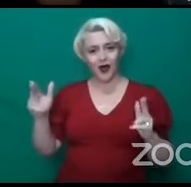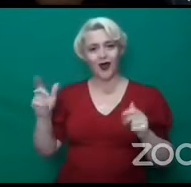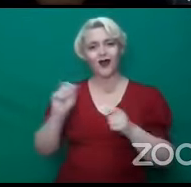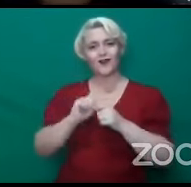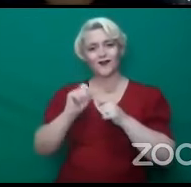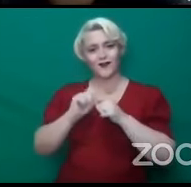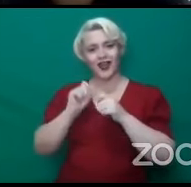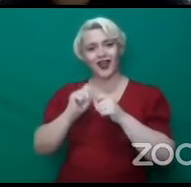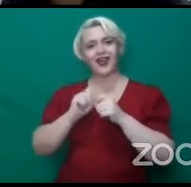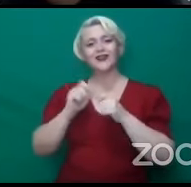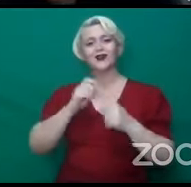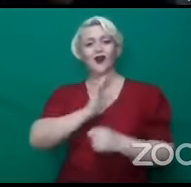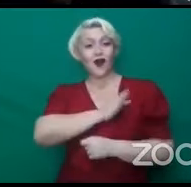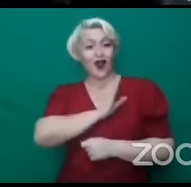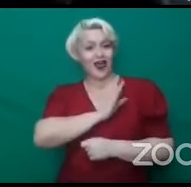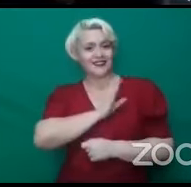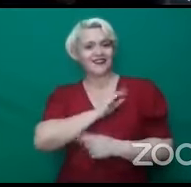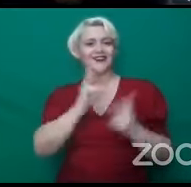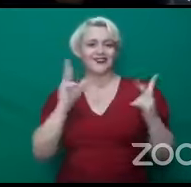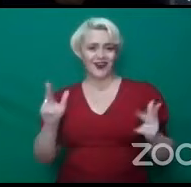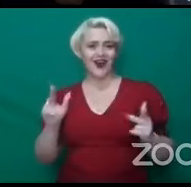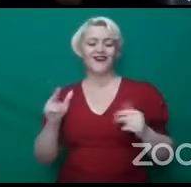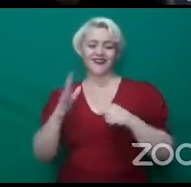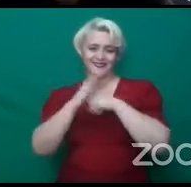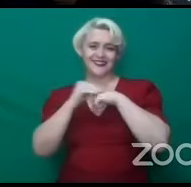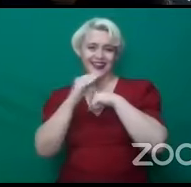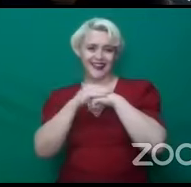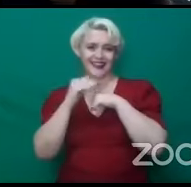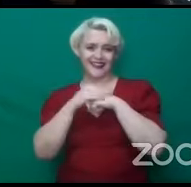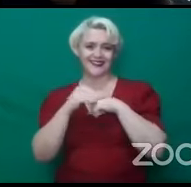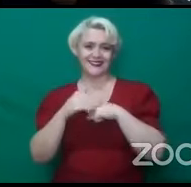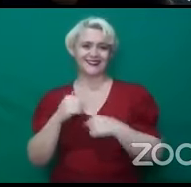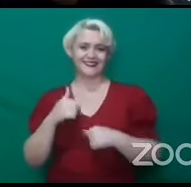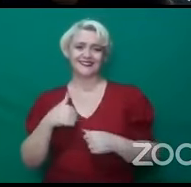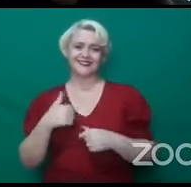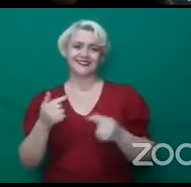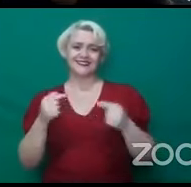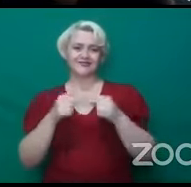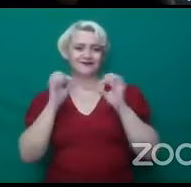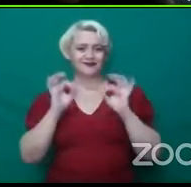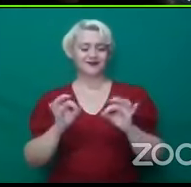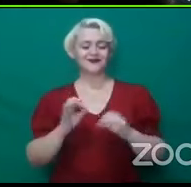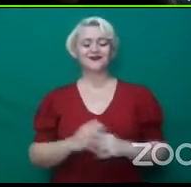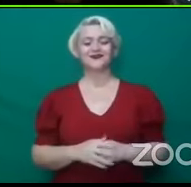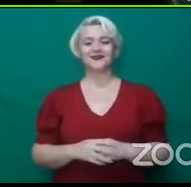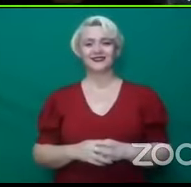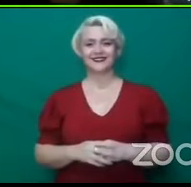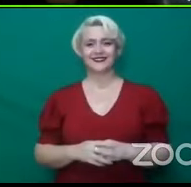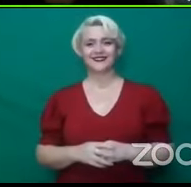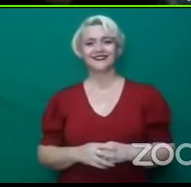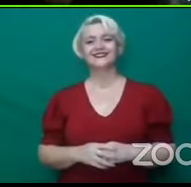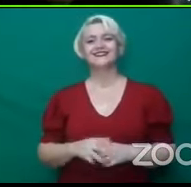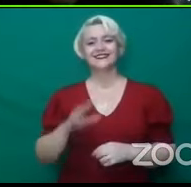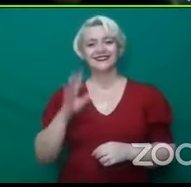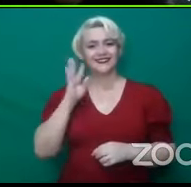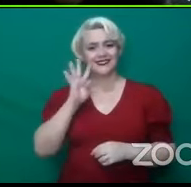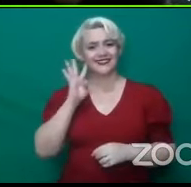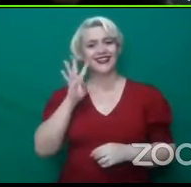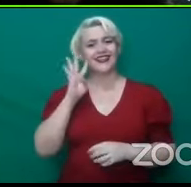Como a máquina de café faz, então super coincidiu com o pôster de Verão Sangrento. Pois é.